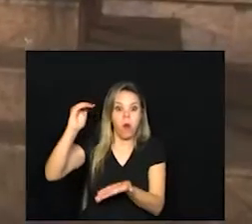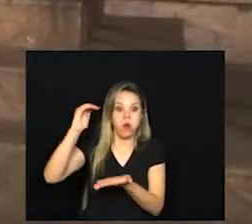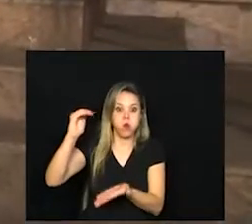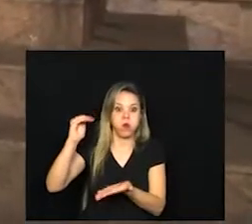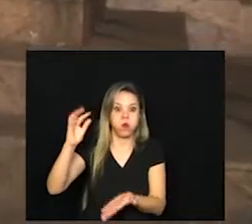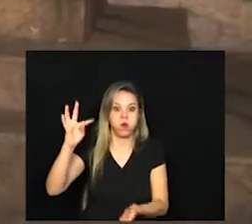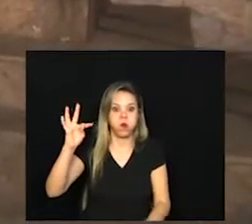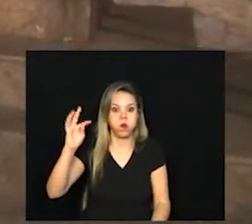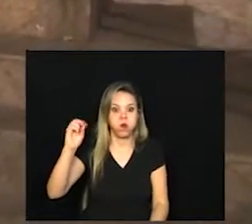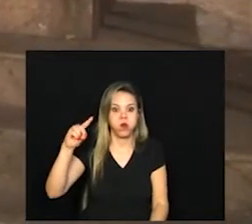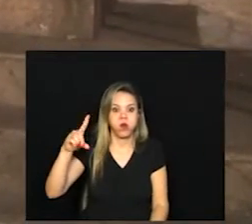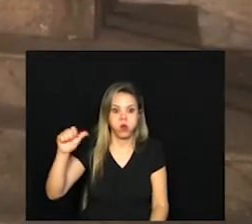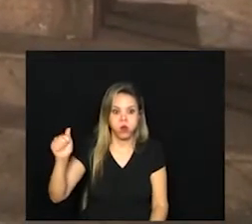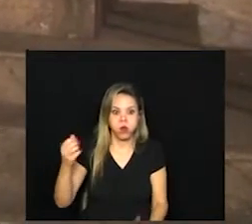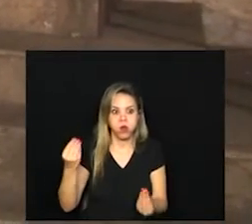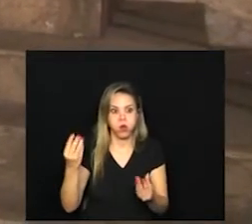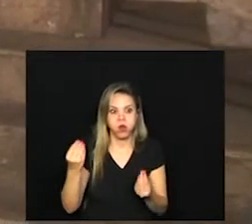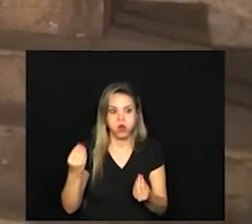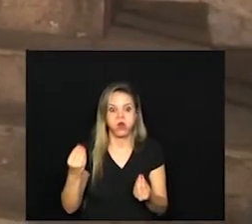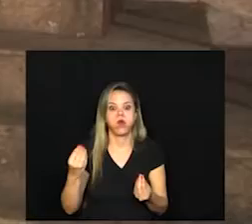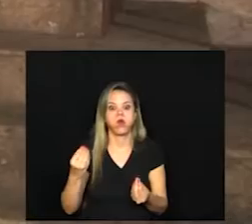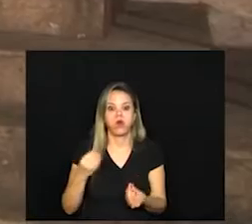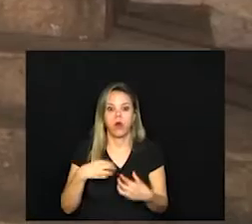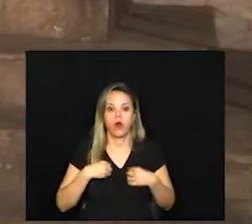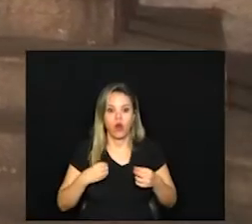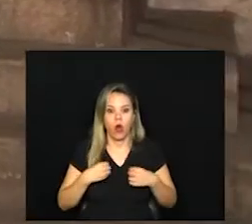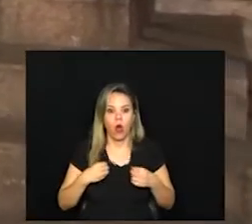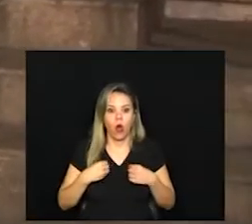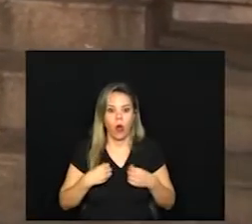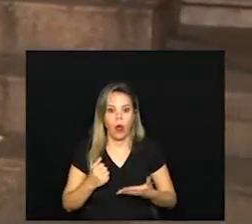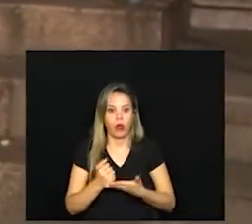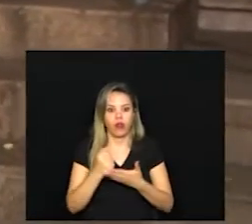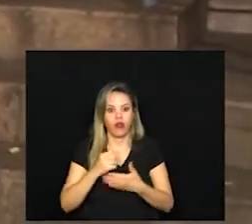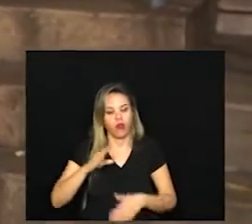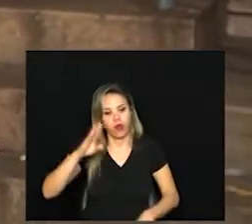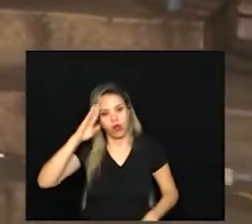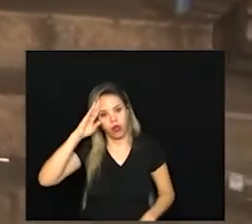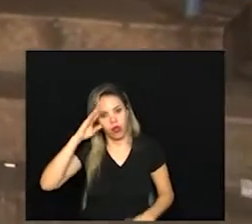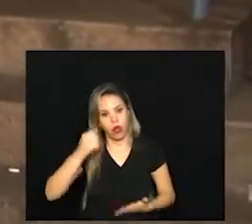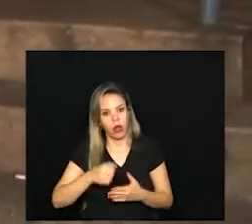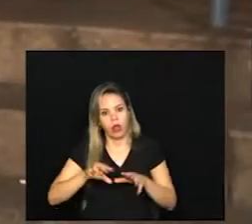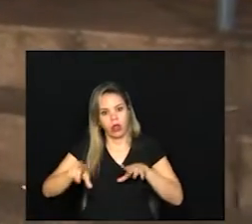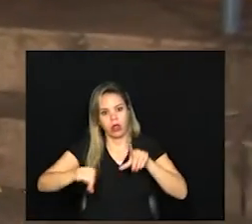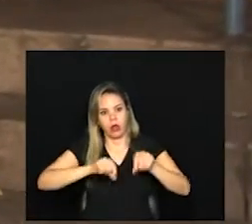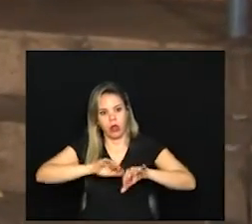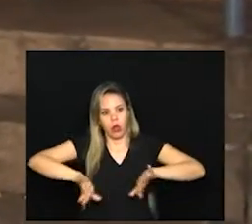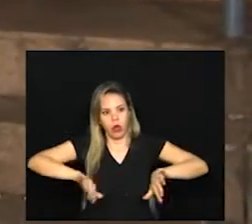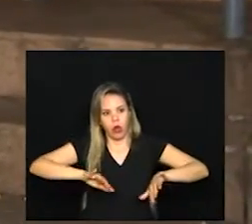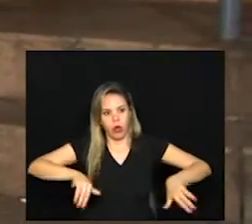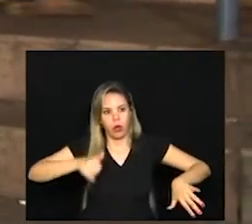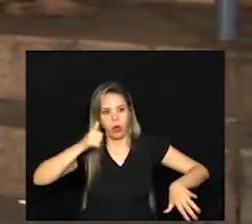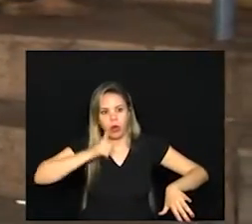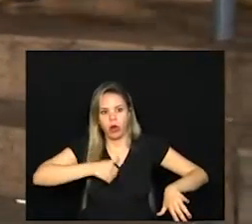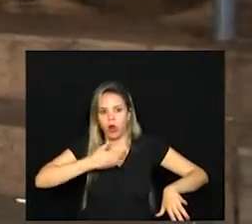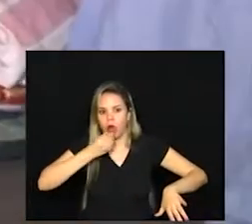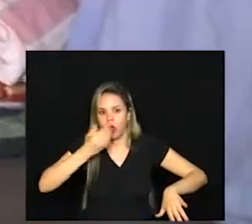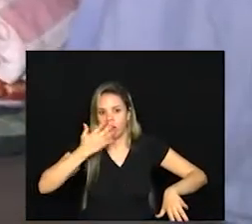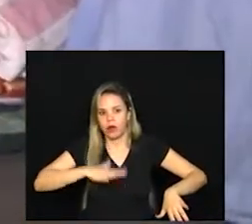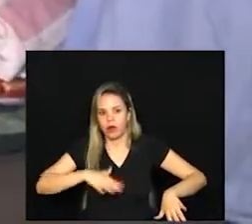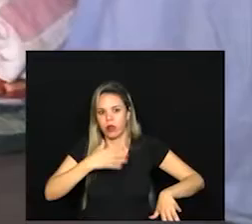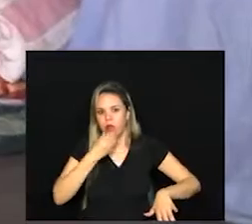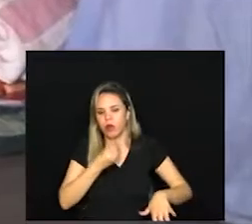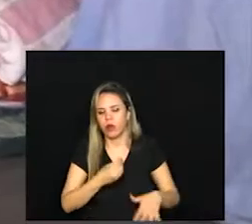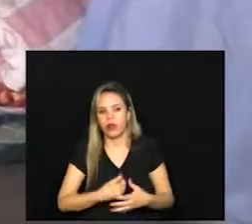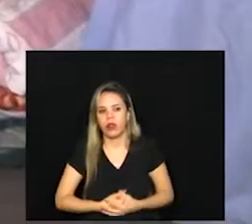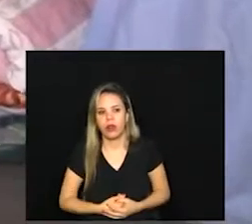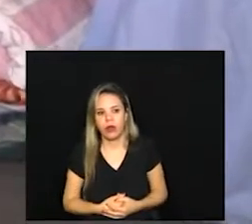é muita roupa. Então, nós tivemos o apoio do Exército, que fez a triagem das roupas, separou roupa feminina, infantil, masculina